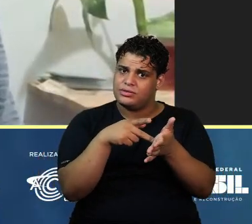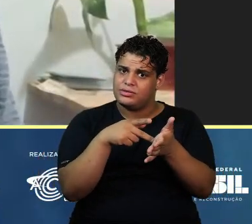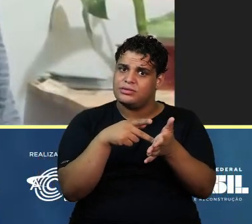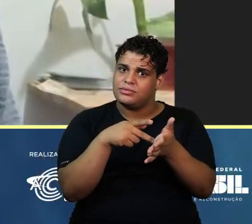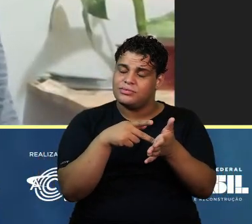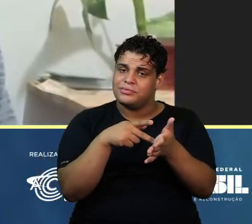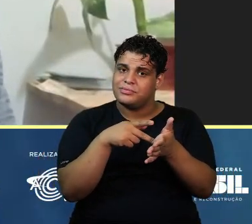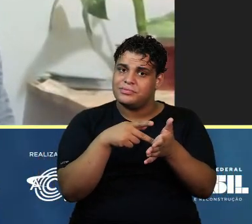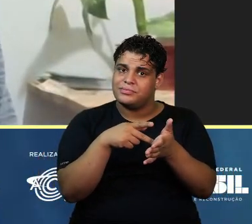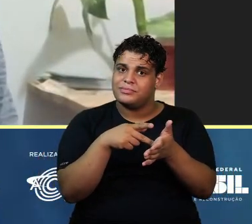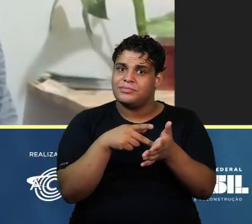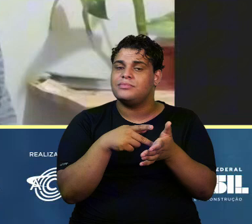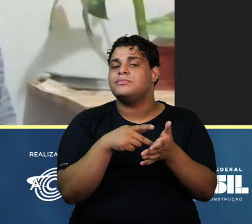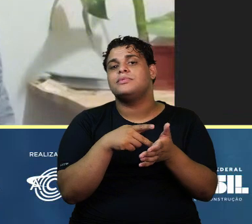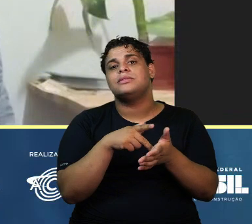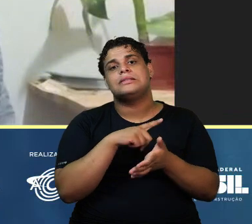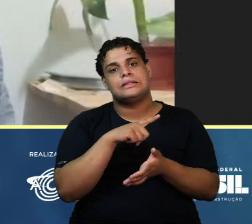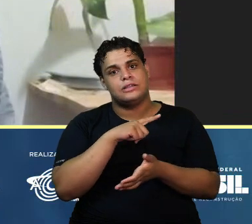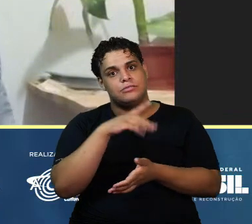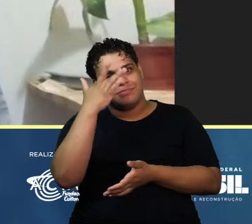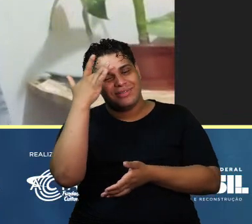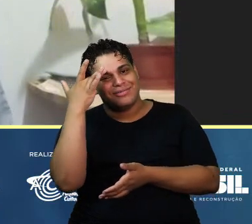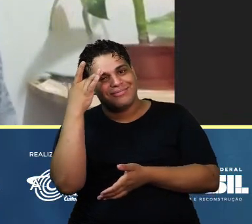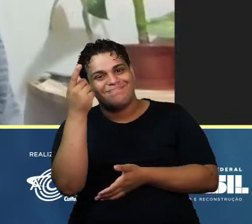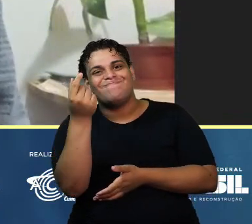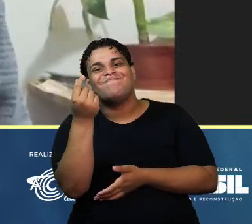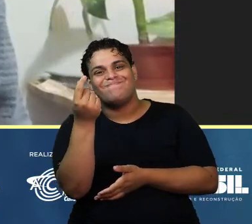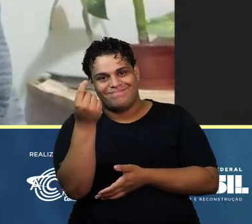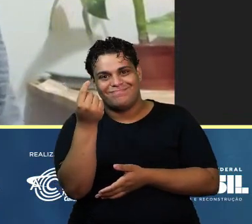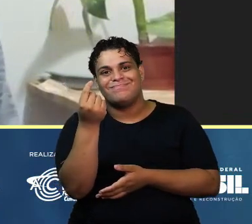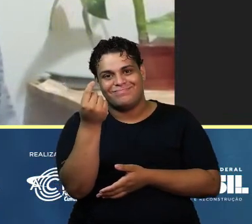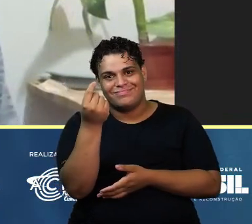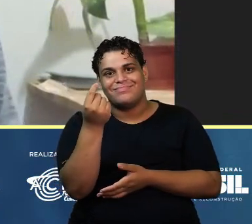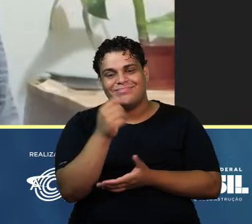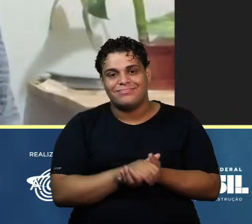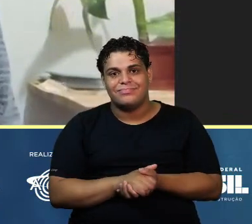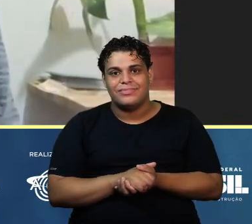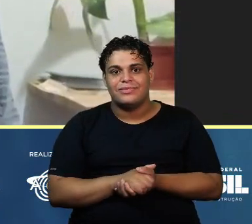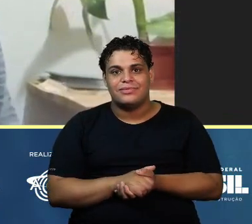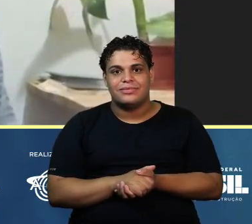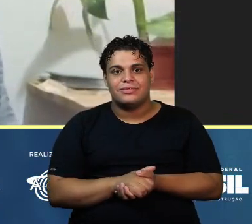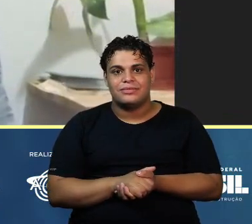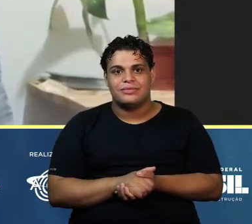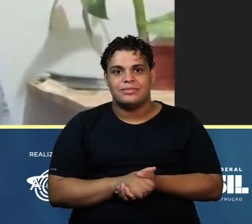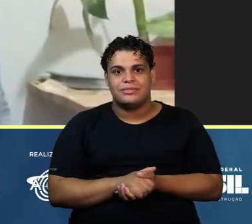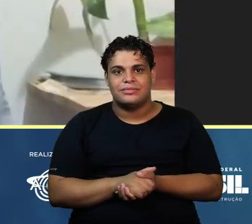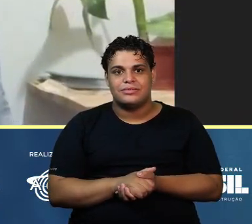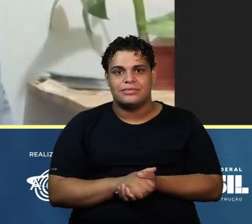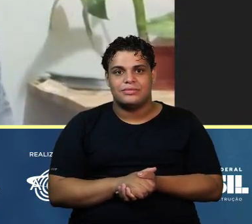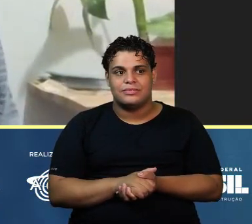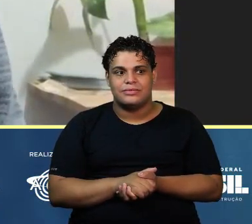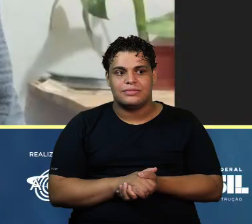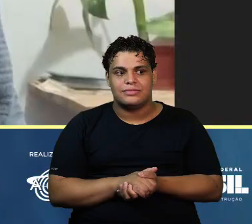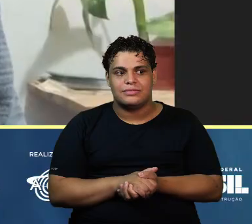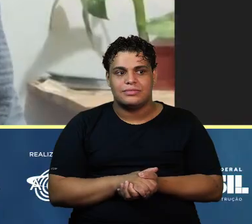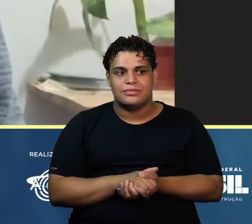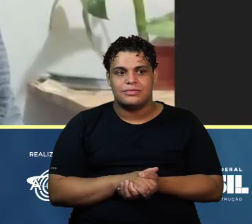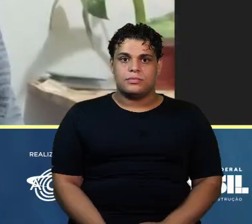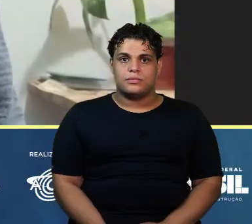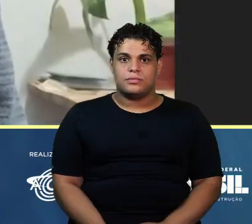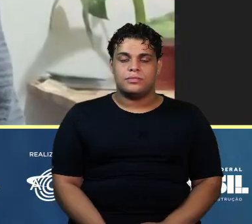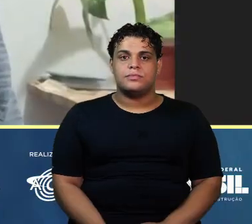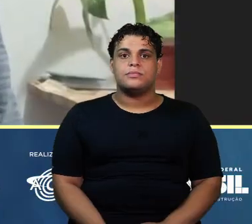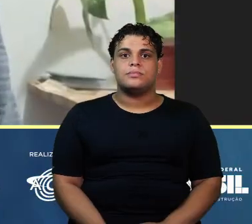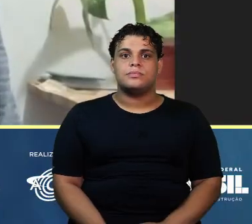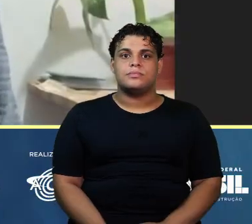material? Alguém está lucrando muito com isso. Quem são? A indústria do plástico. E quem que está ficando com o ônus